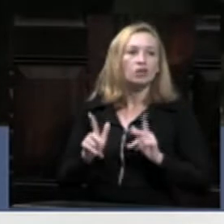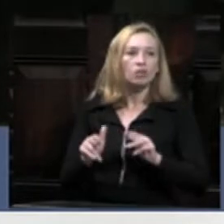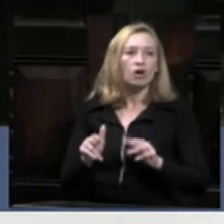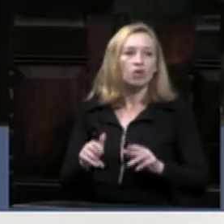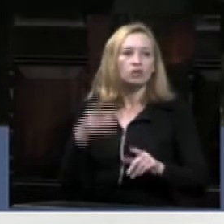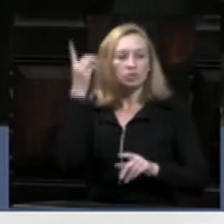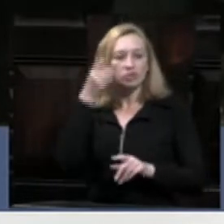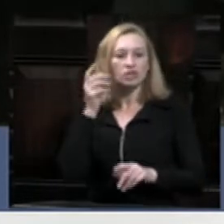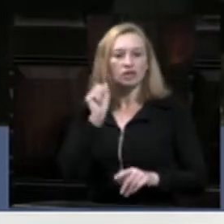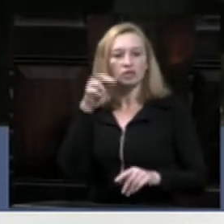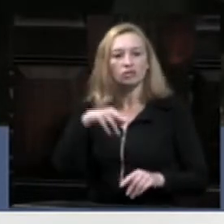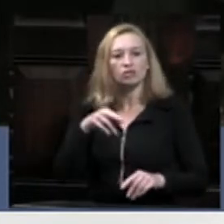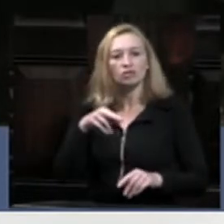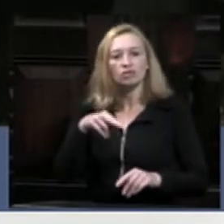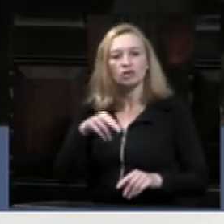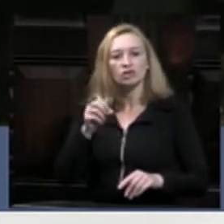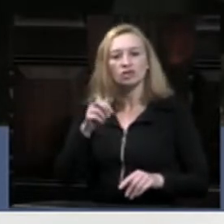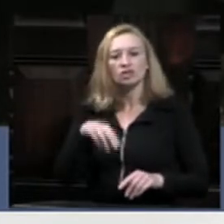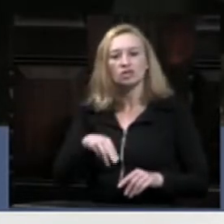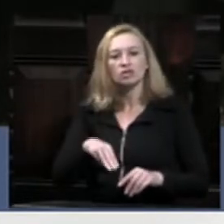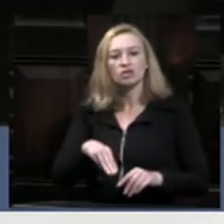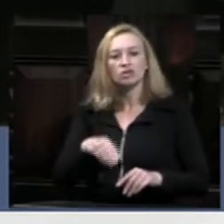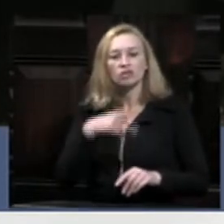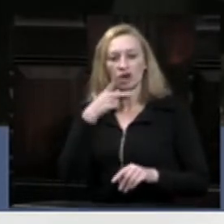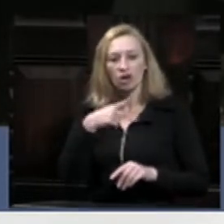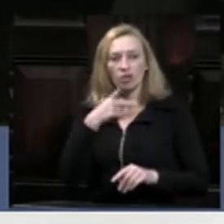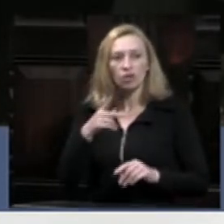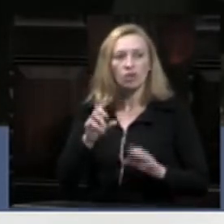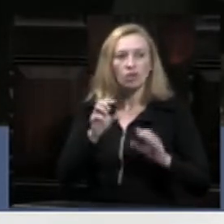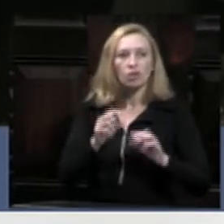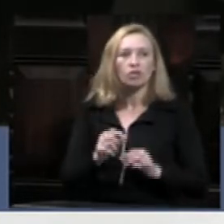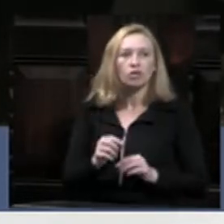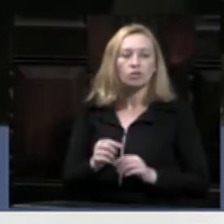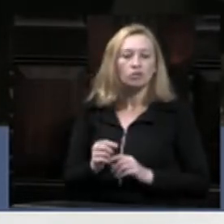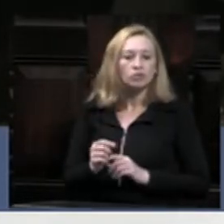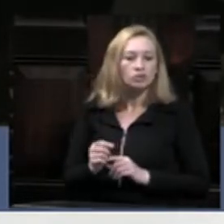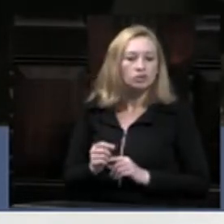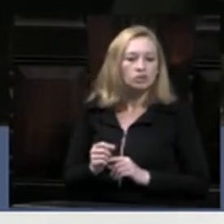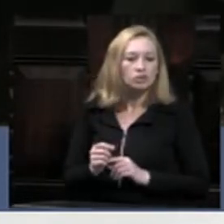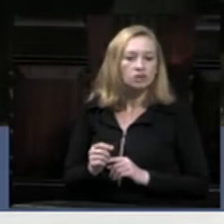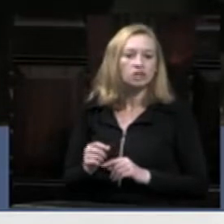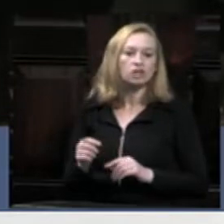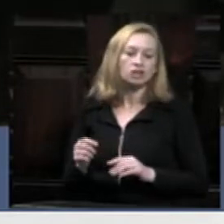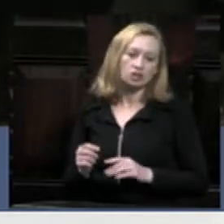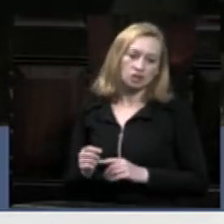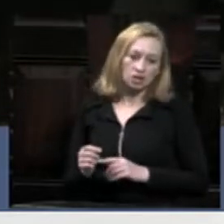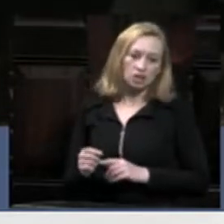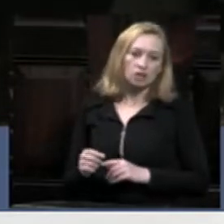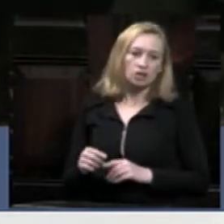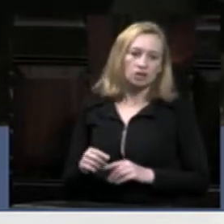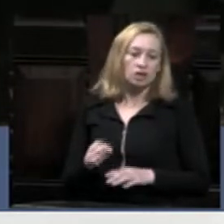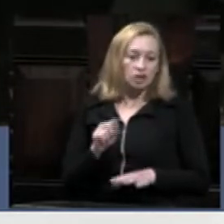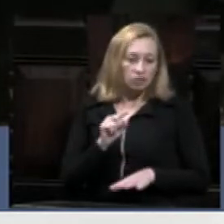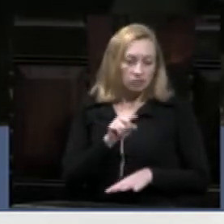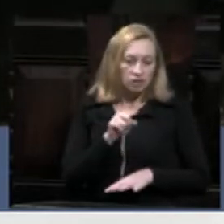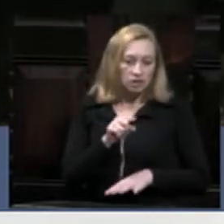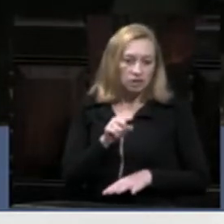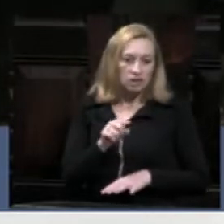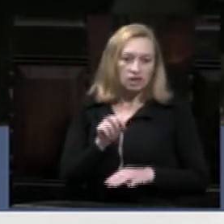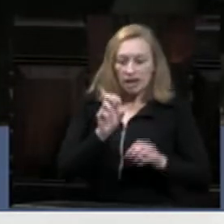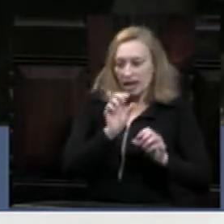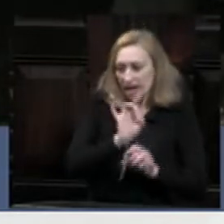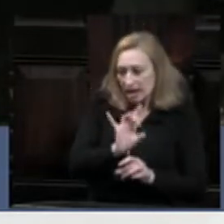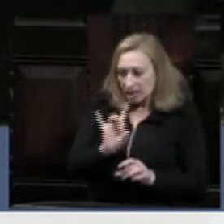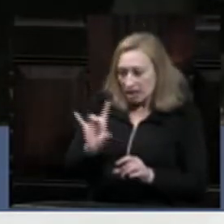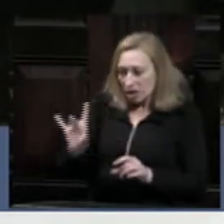Anderson botou estudo econômico financeira como parágrafo único e Vossa Excelência propôs em cada um